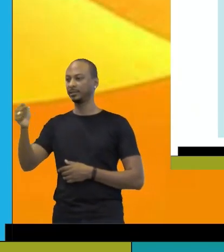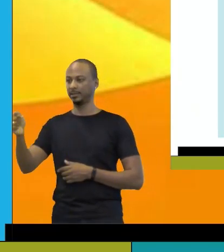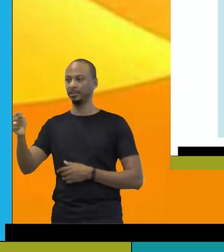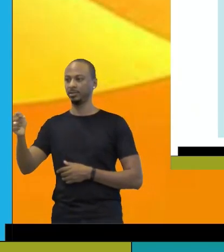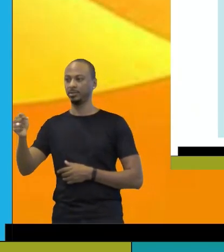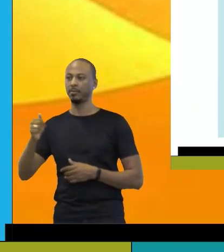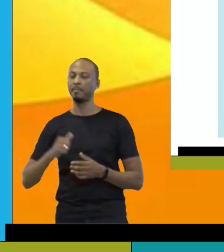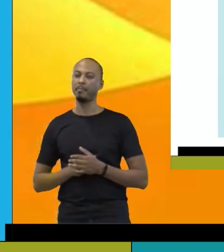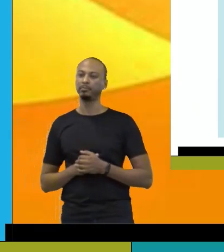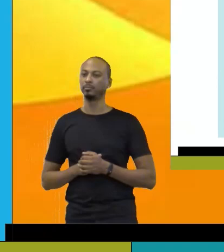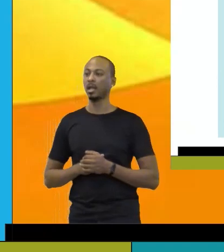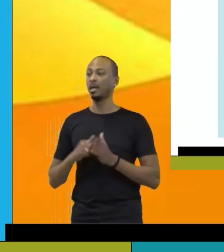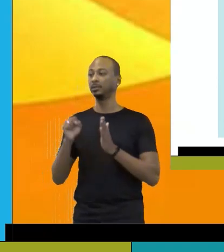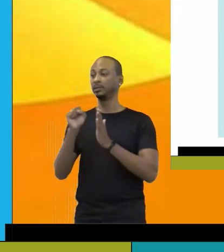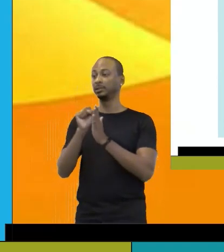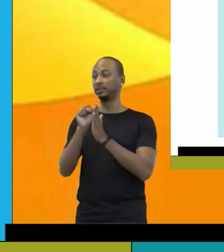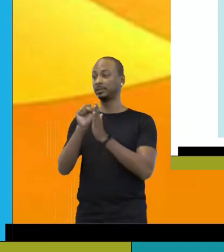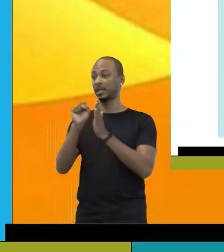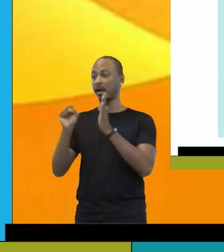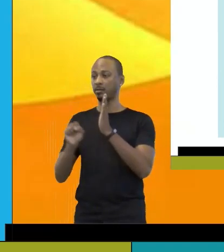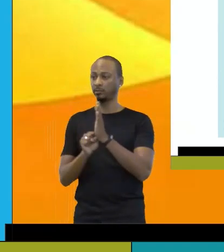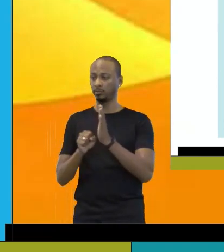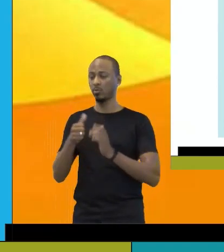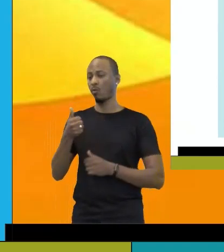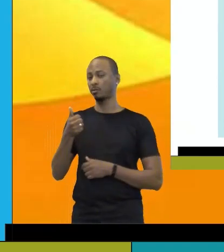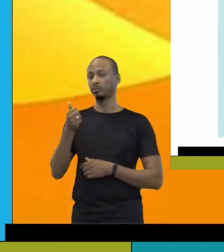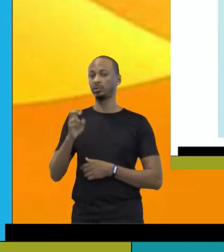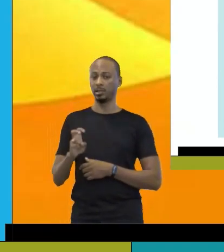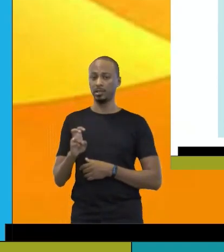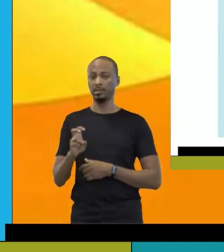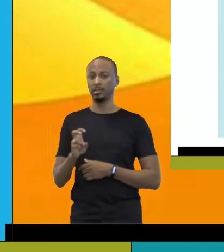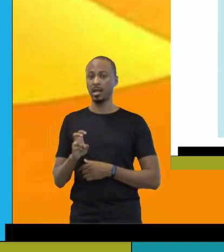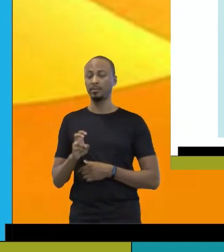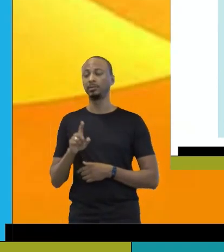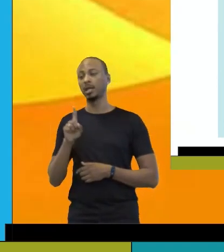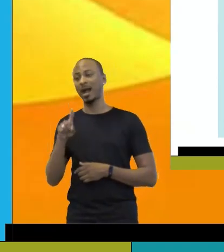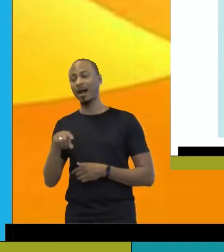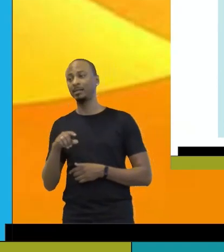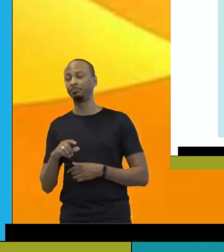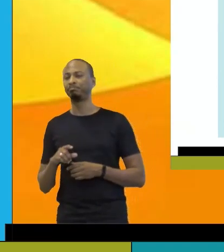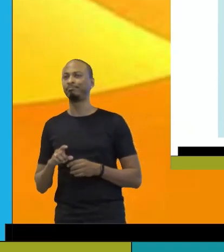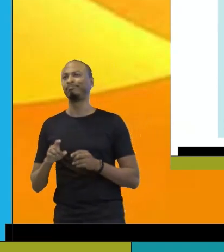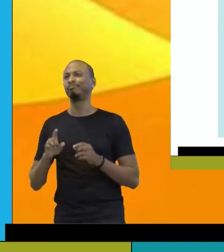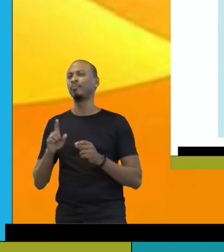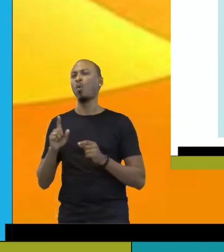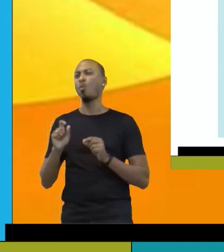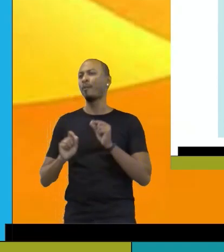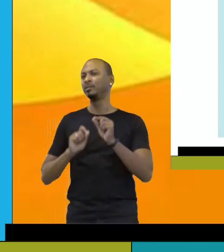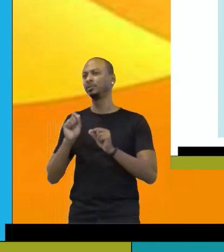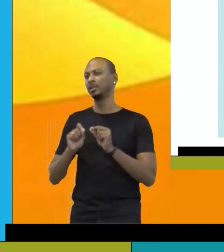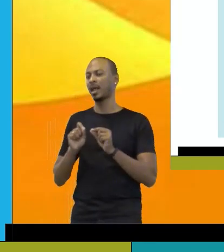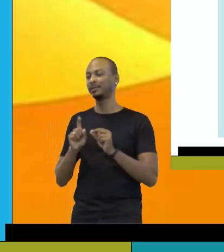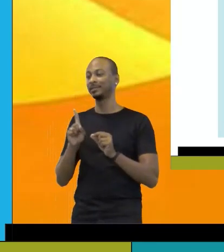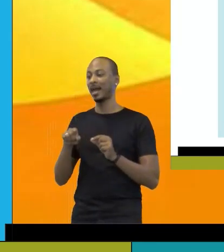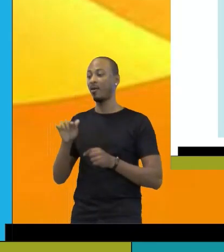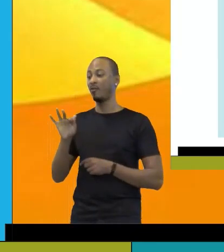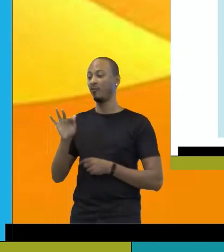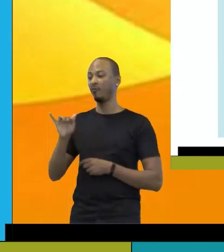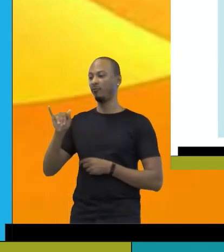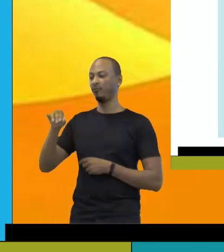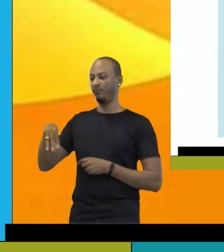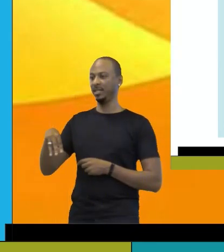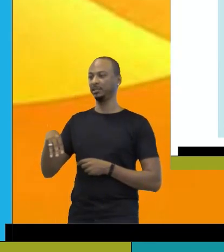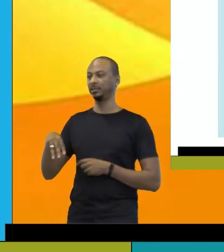século XV, como vocês muito bem sabem, ele é um século que, em especial, é marcado pelo fim da Idade Média.